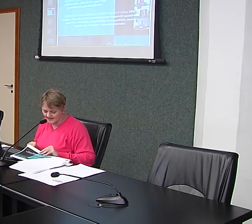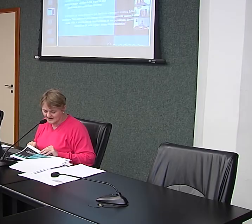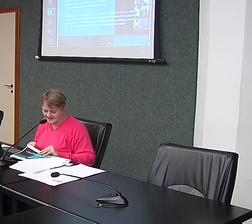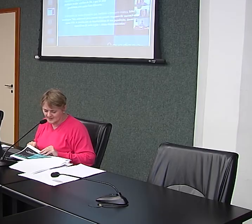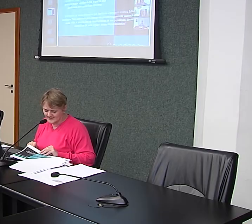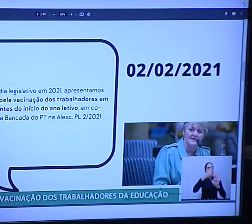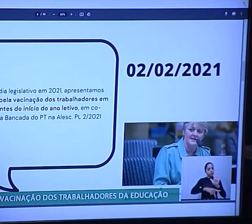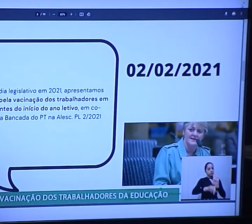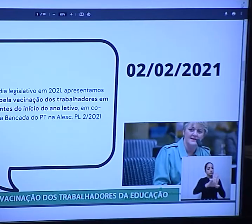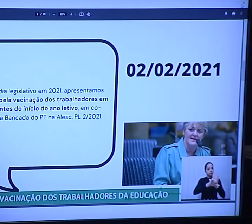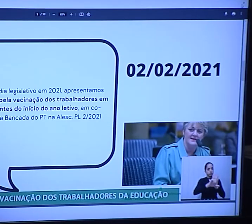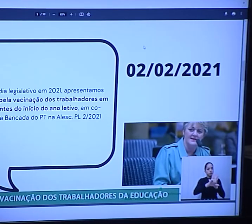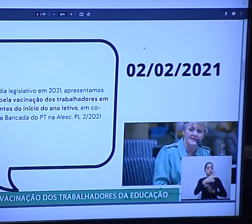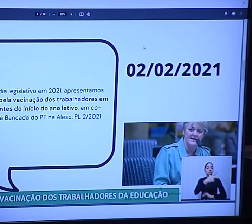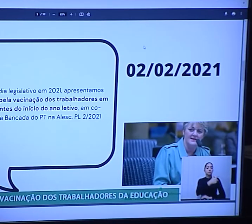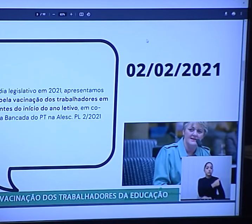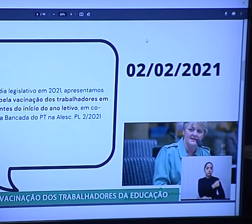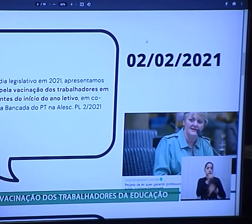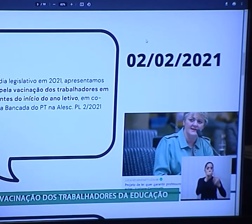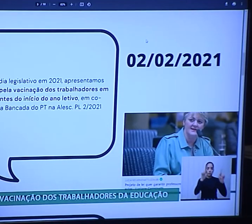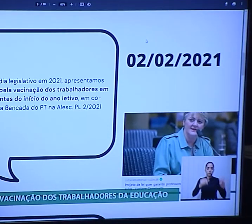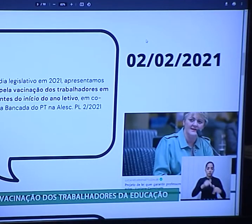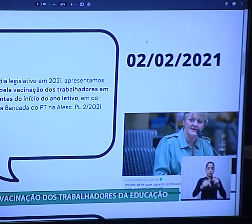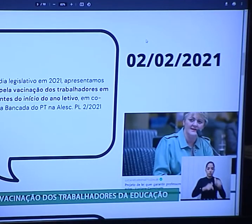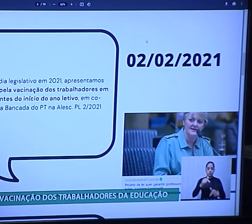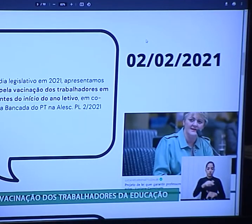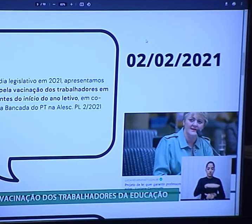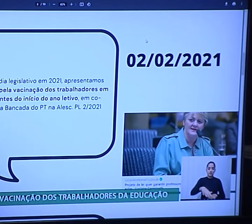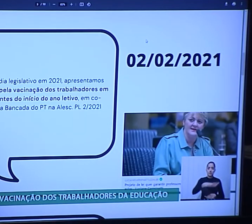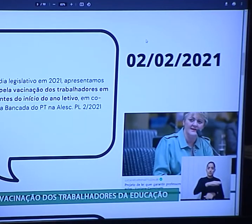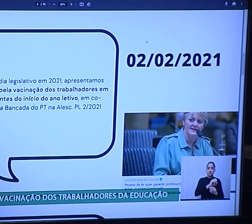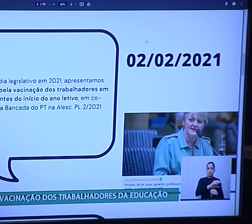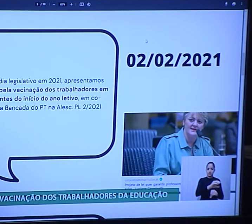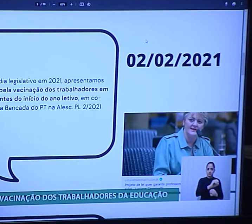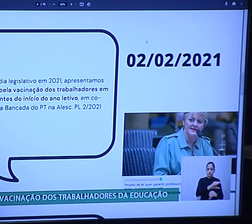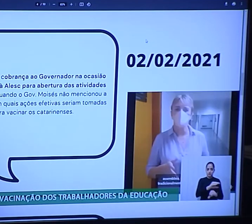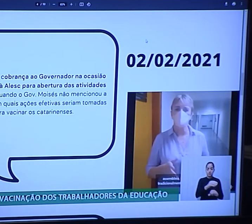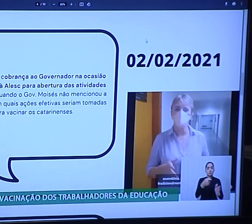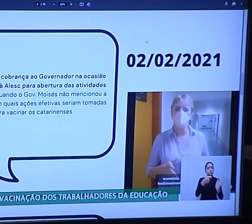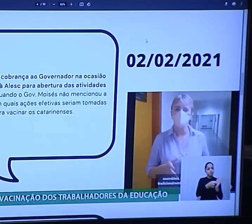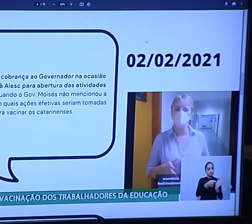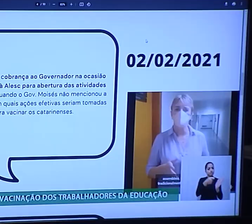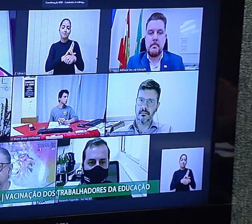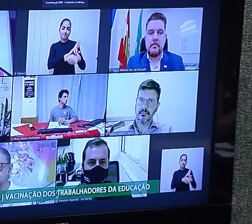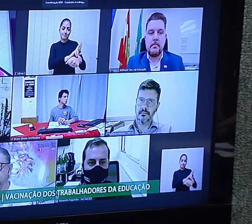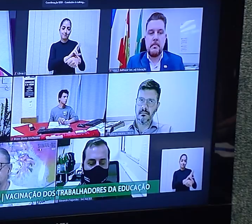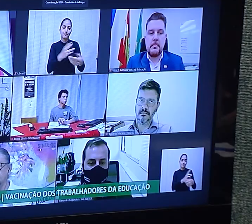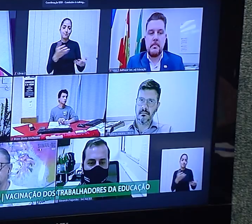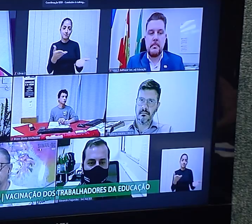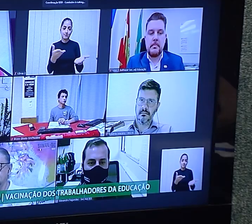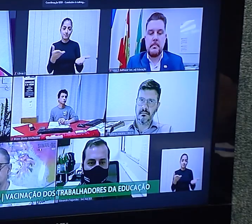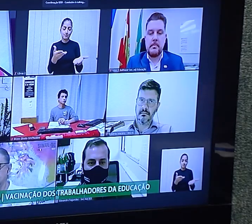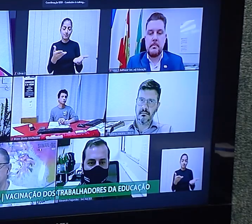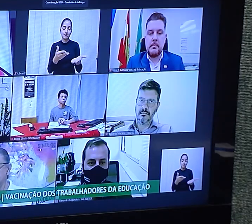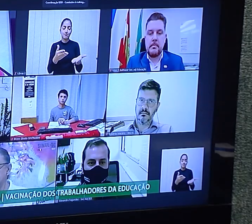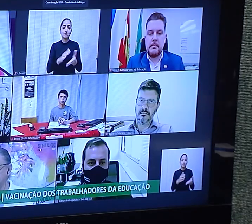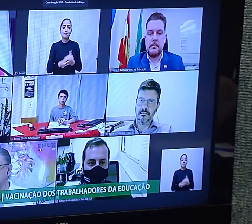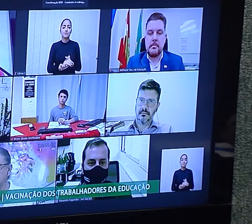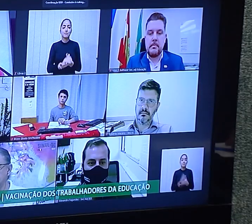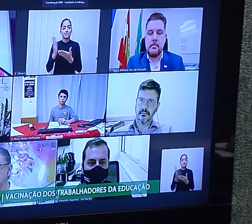Esse foi o principal encaminhamento da audiência pública realizada no dia 13 de maio, com a presença de